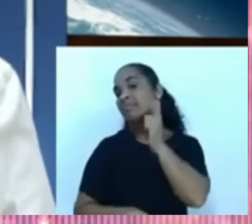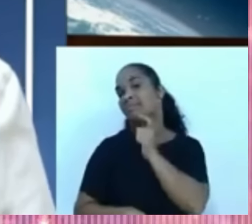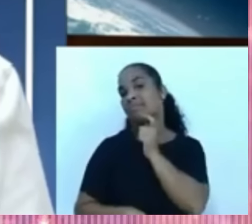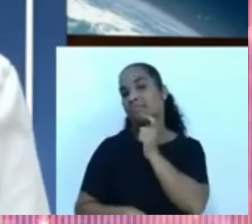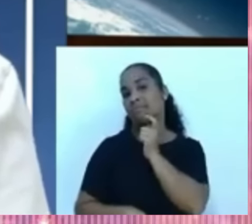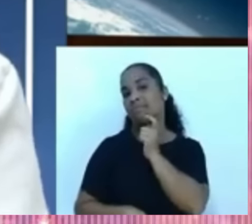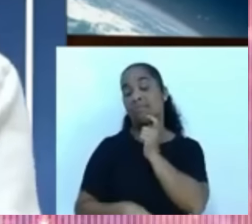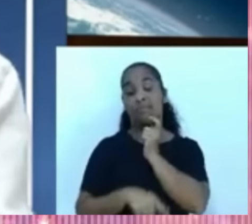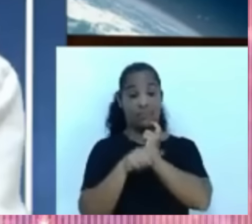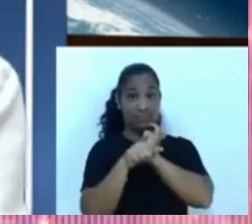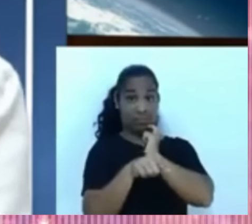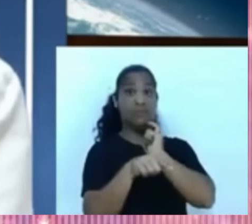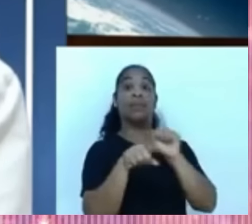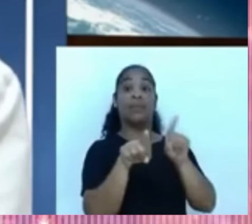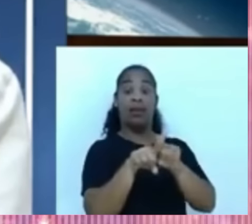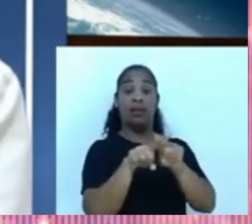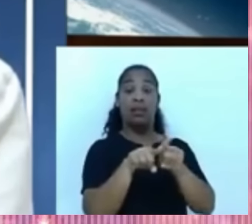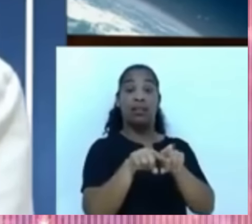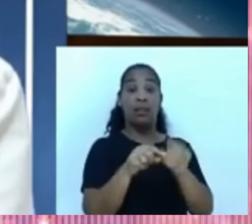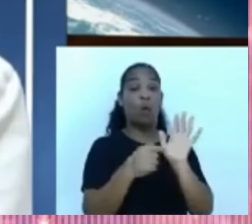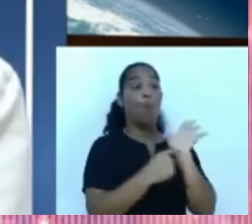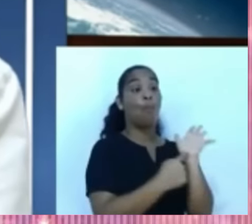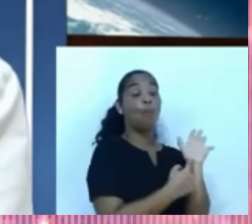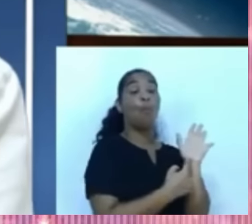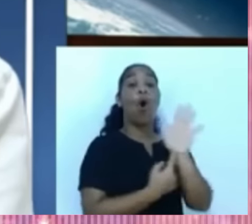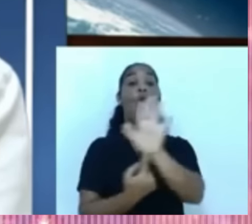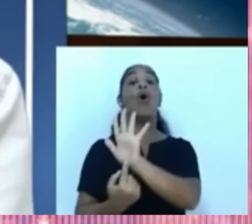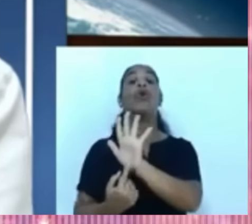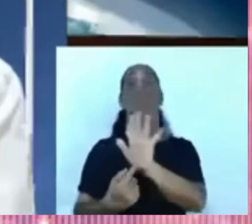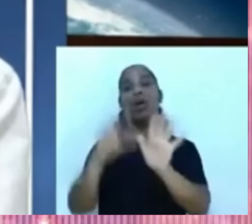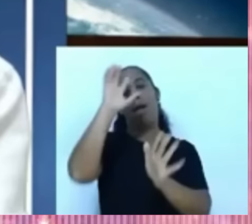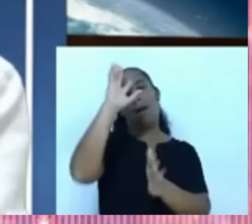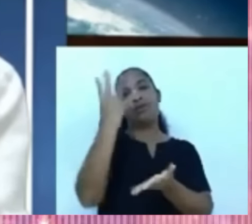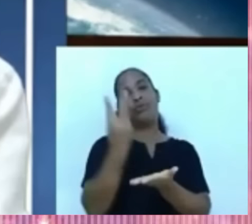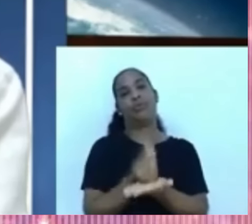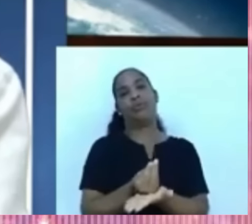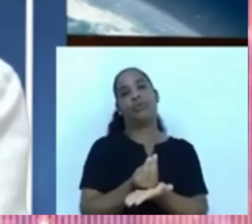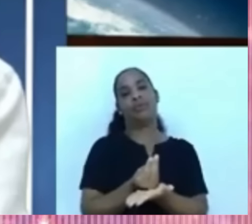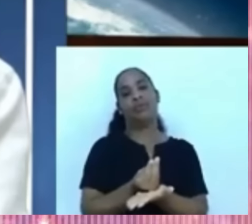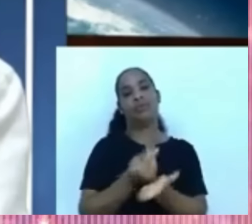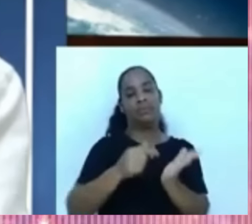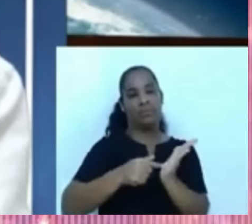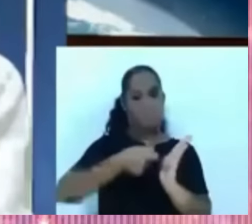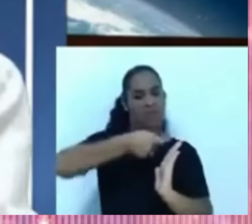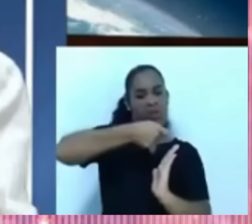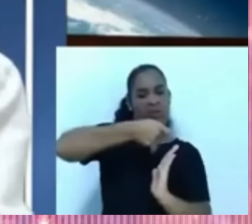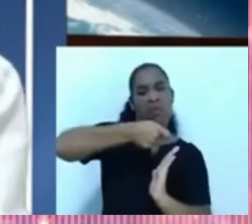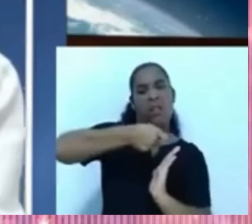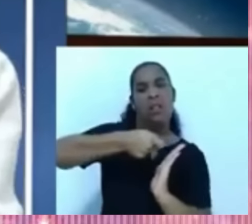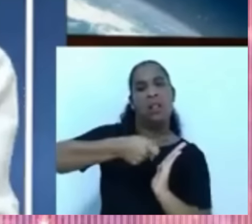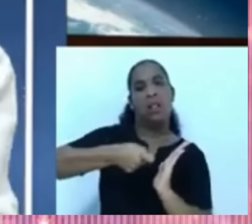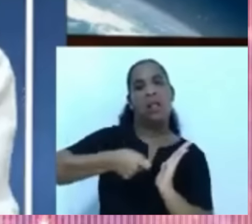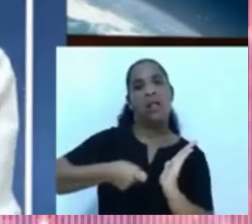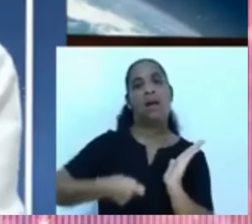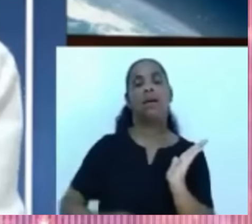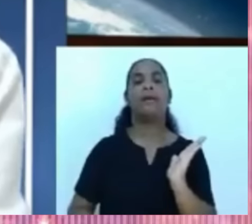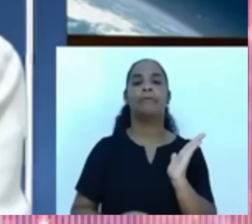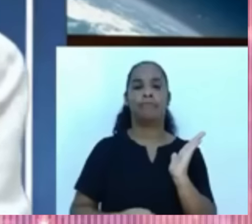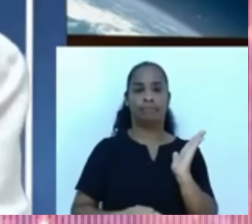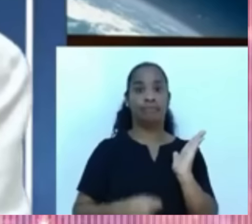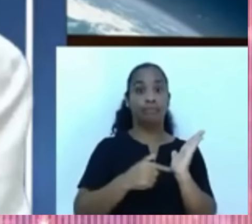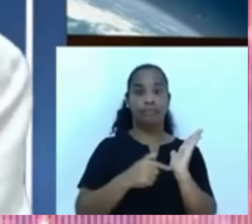que trouxe o espiritismo para o mundo através de uma página socrática de uma página